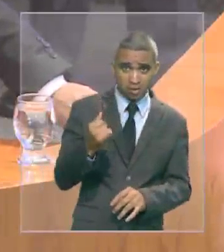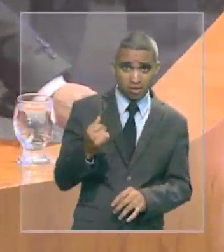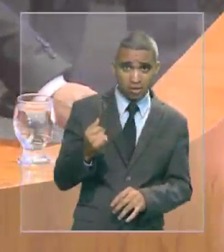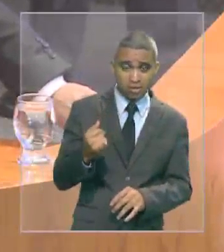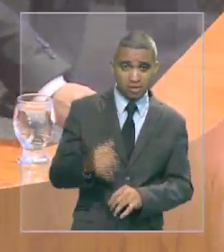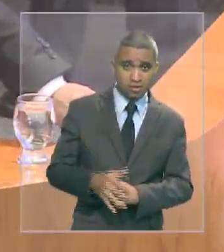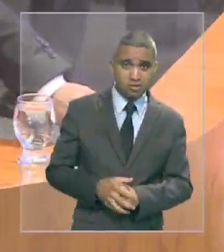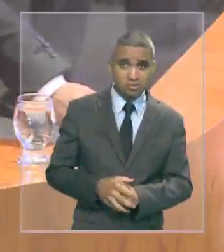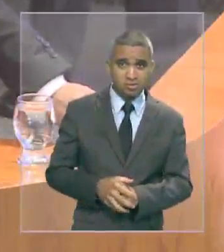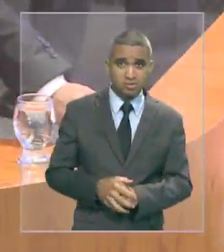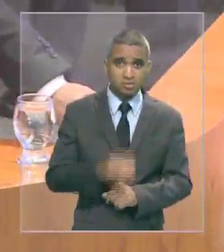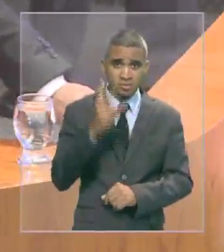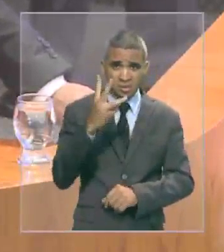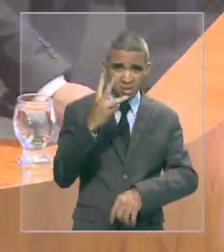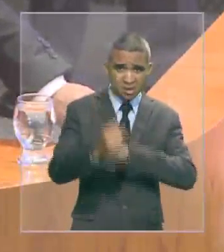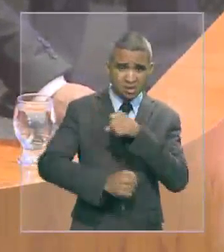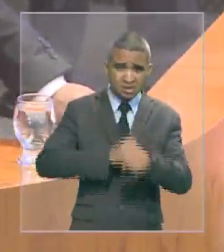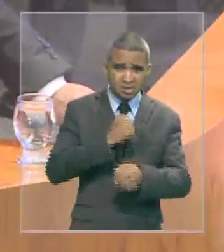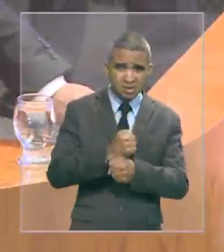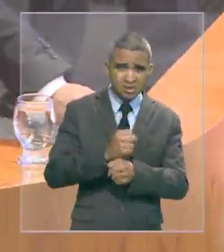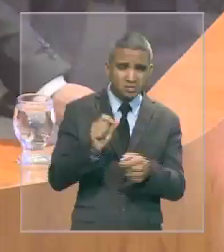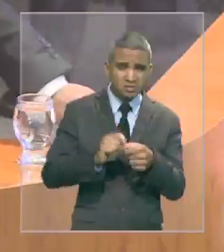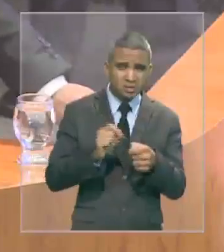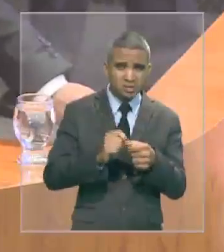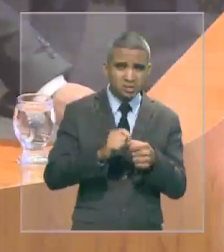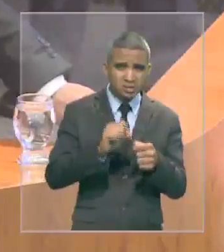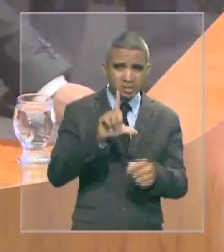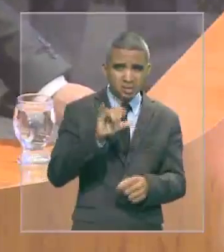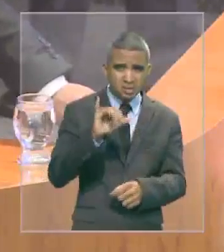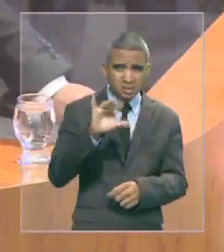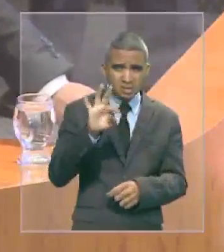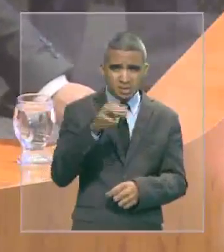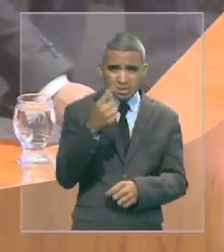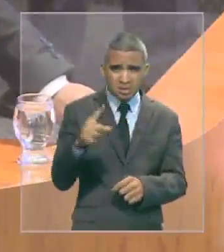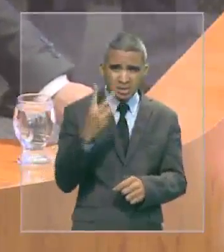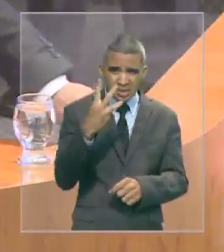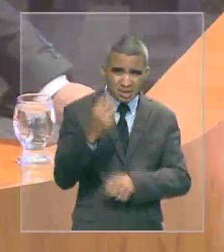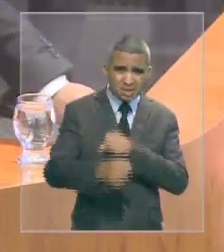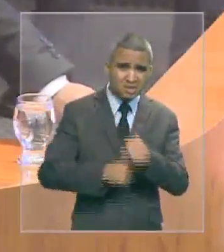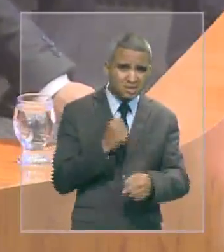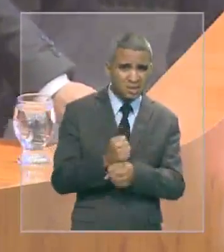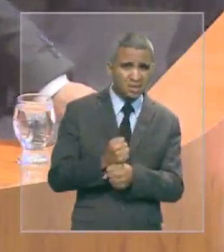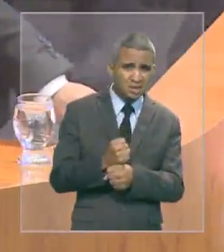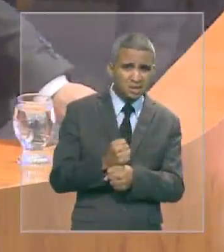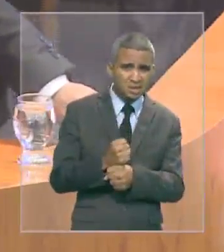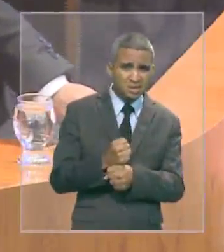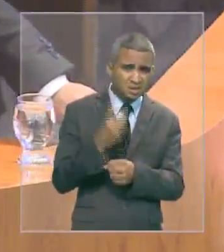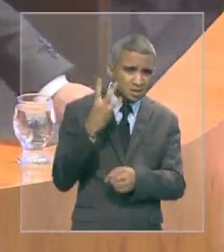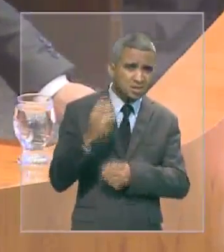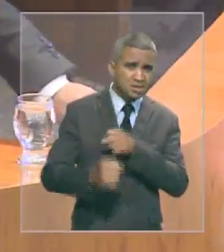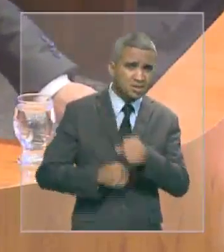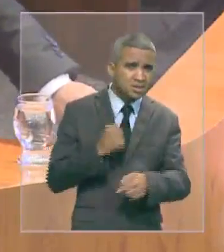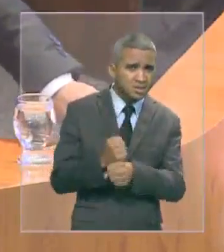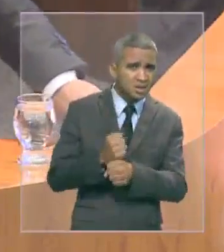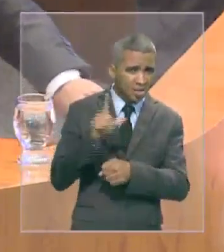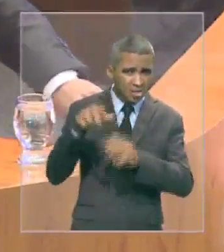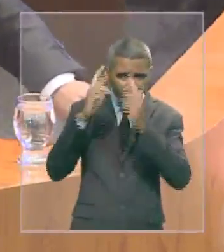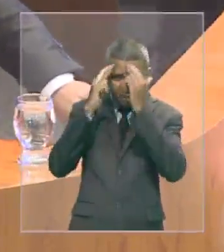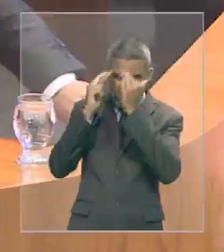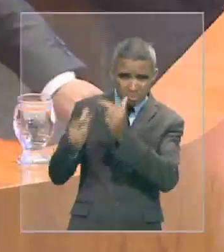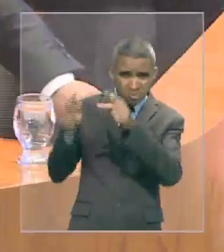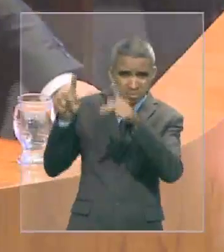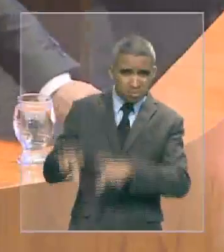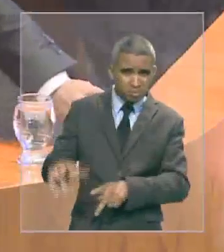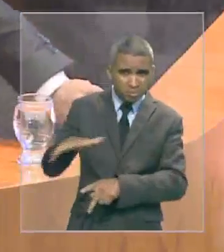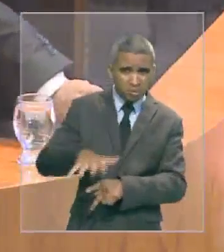3 anos para fazer uma licitação. Isso é vontade de fazer? É querer fazer? É respeito pela população? Por que